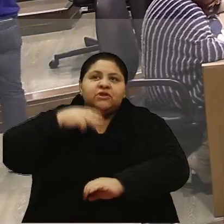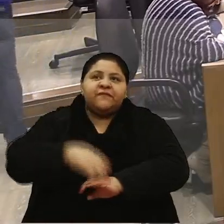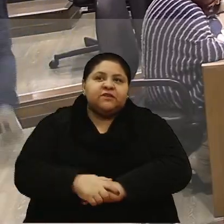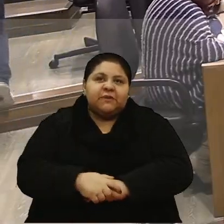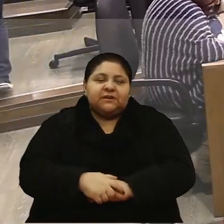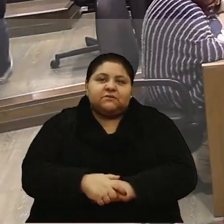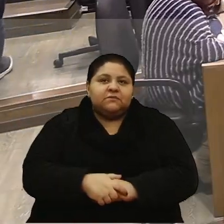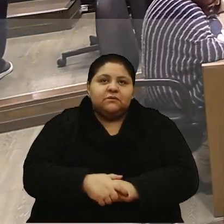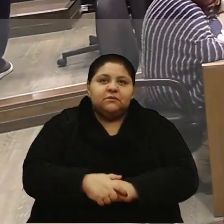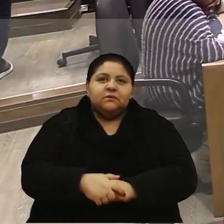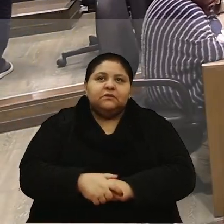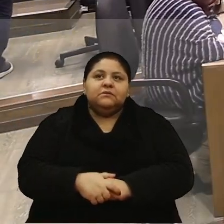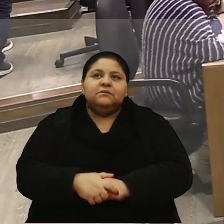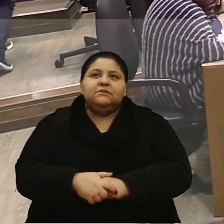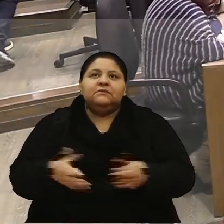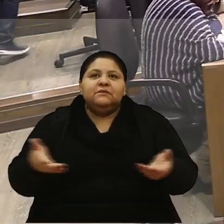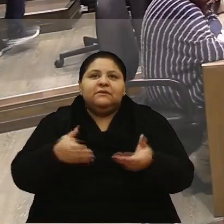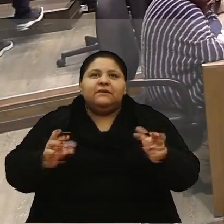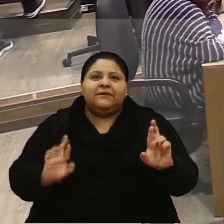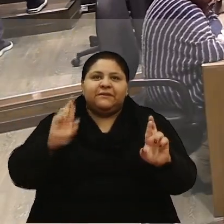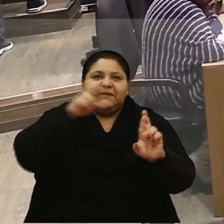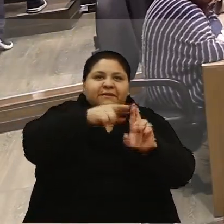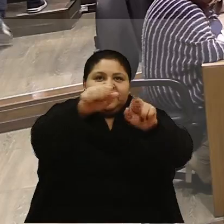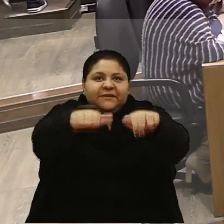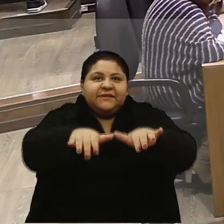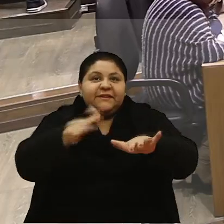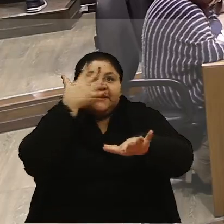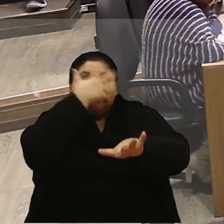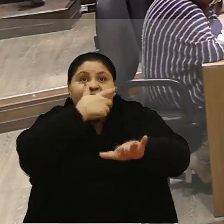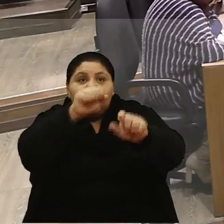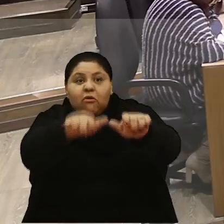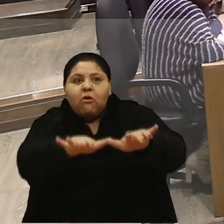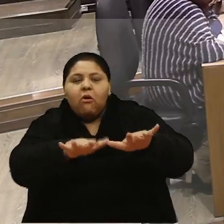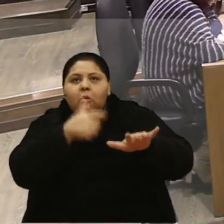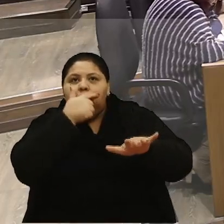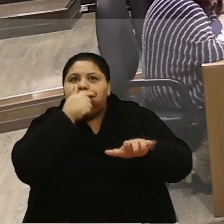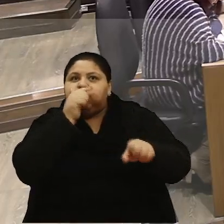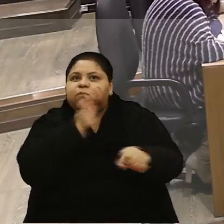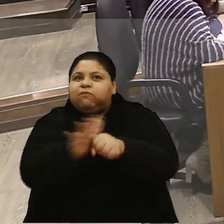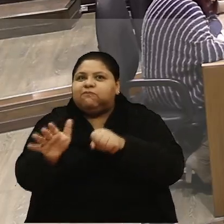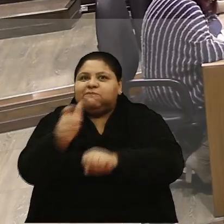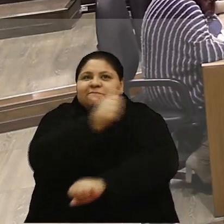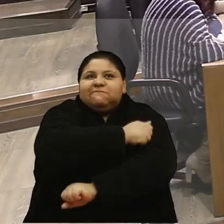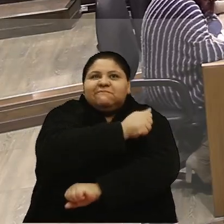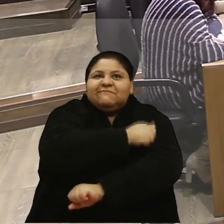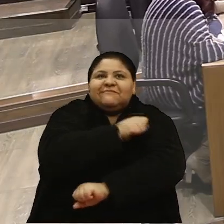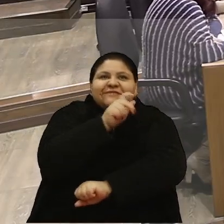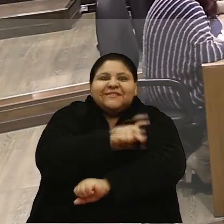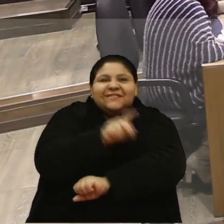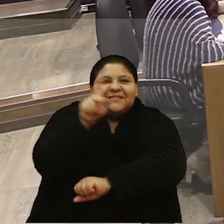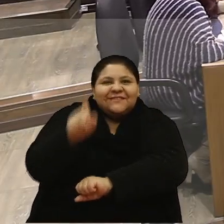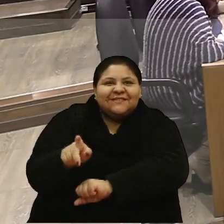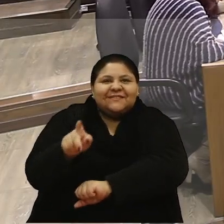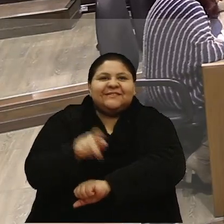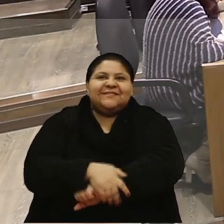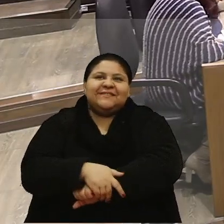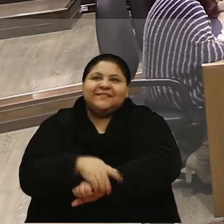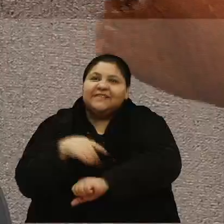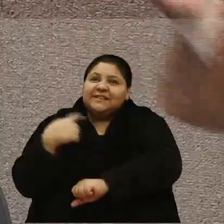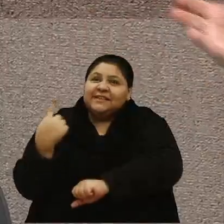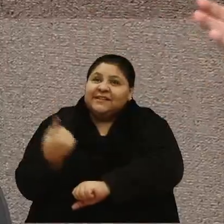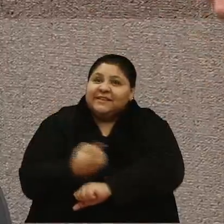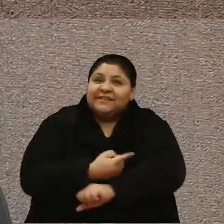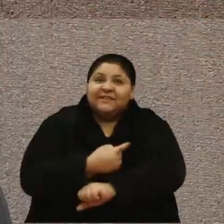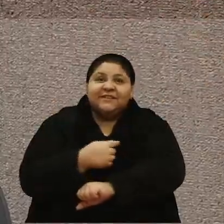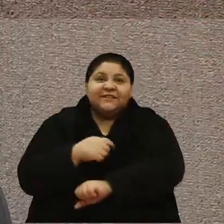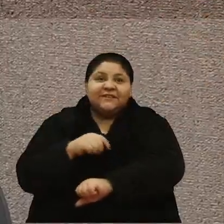dia a todos. Quero também fazer referência à plateia. Que lindo quando a gente vê o plenário cheio, né? Os estudantes, professores, as nossas misses que